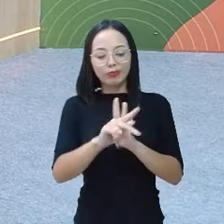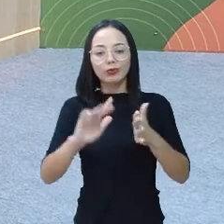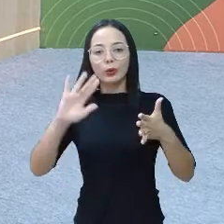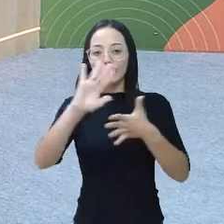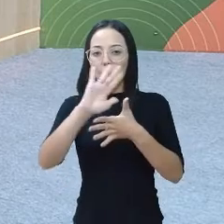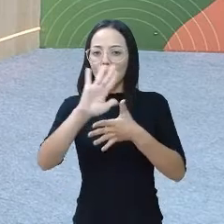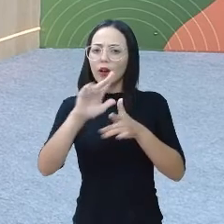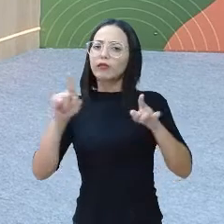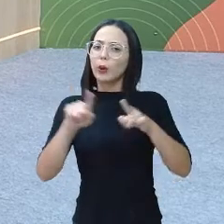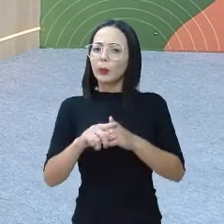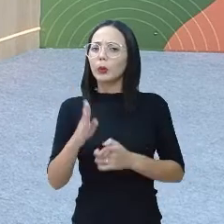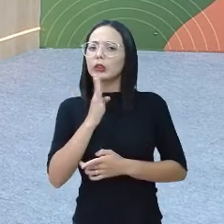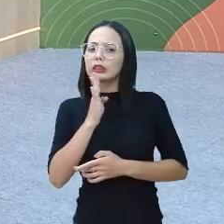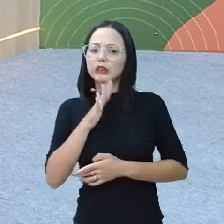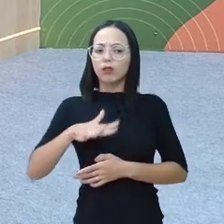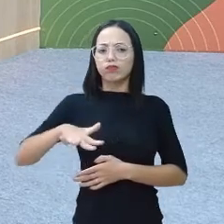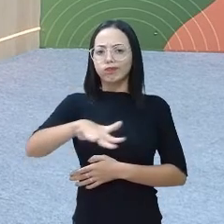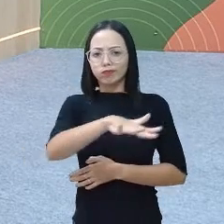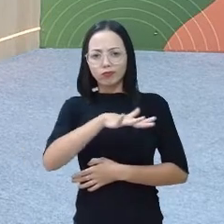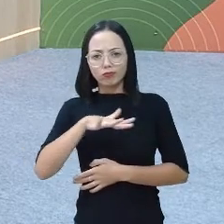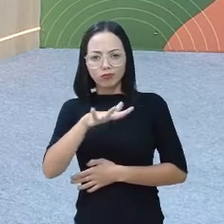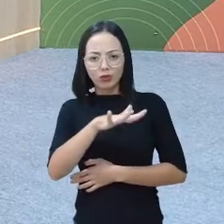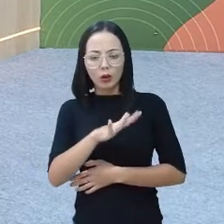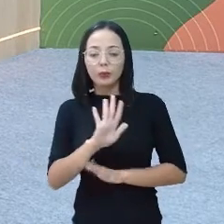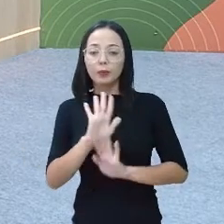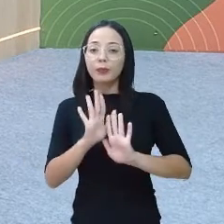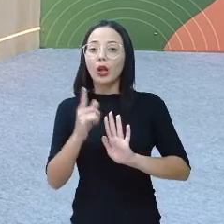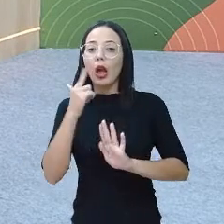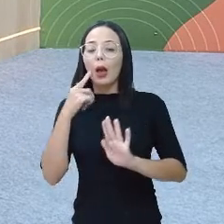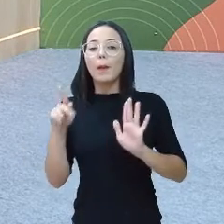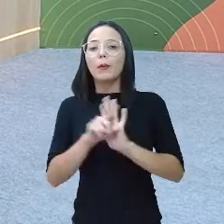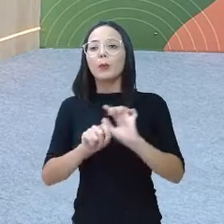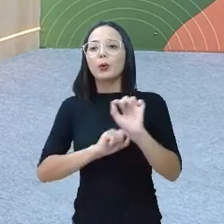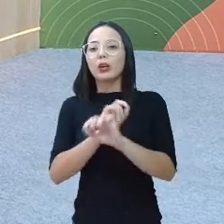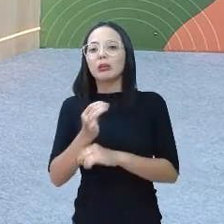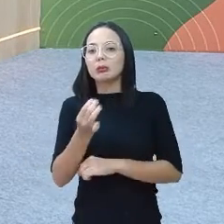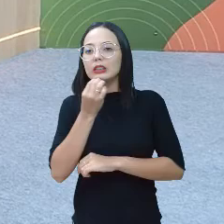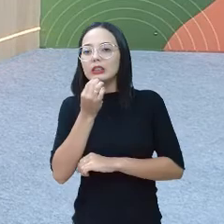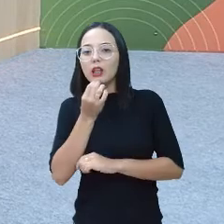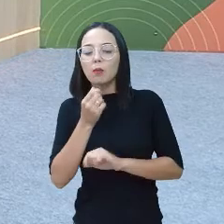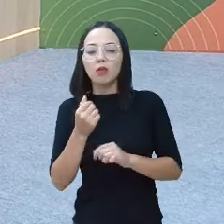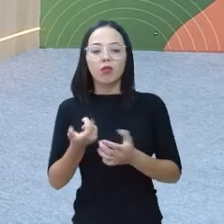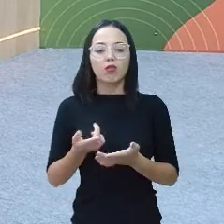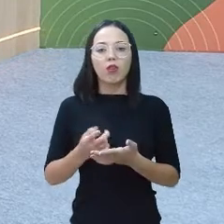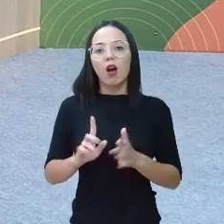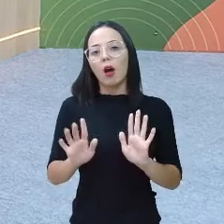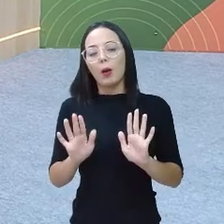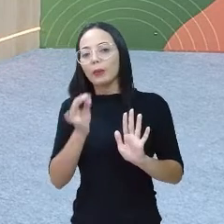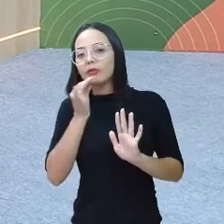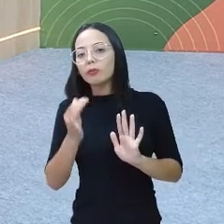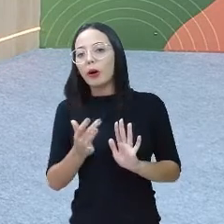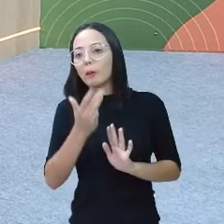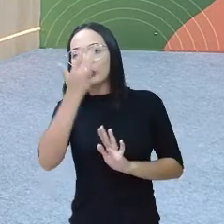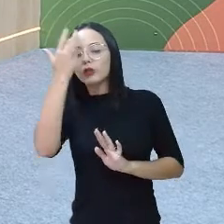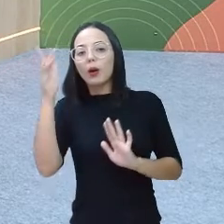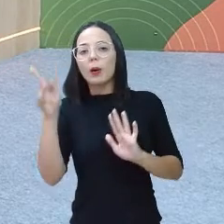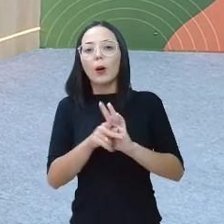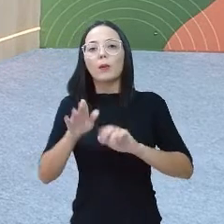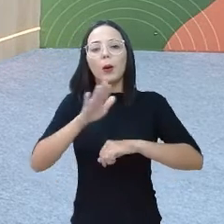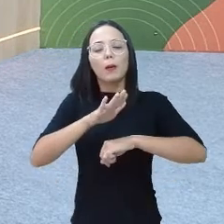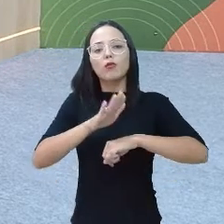eles conheciam o território. Então ele economizava tempo tendo que mandar que se chama, né, de